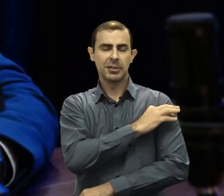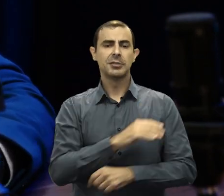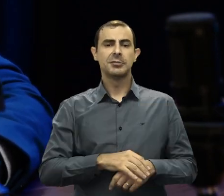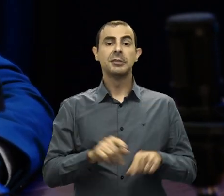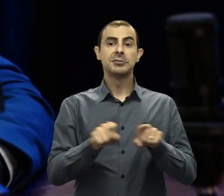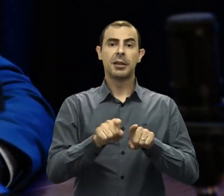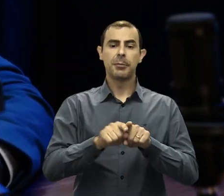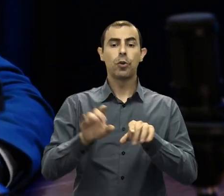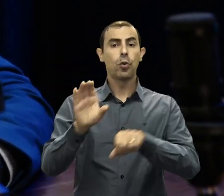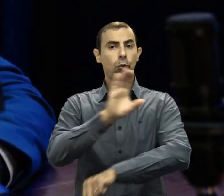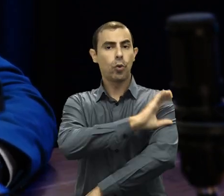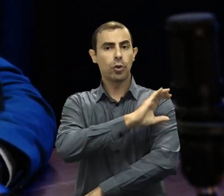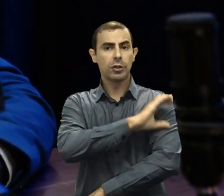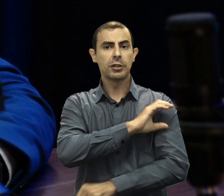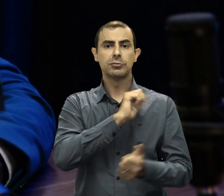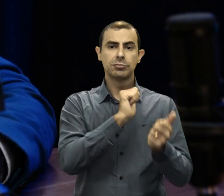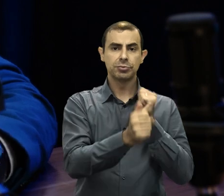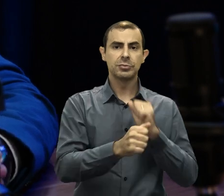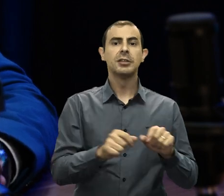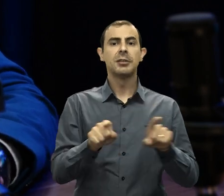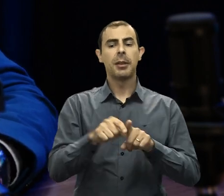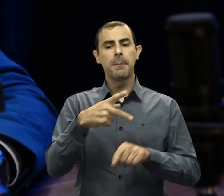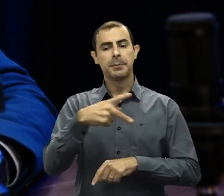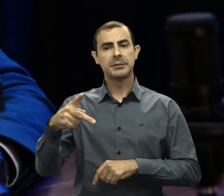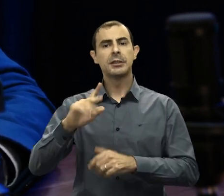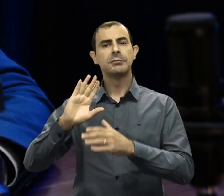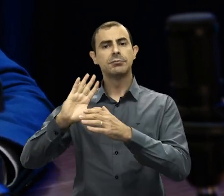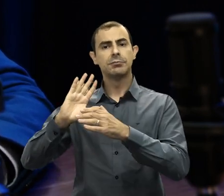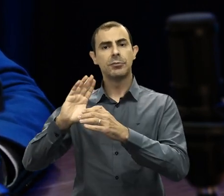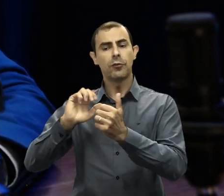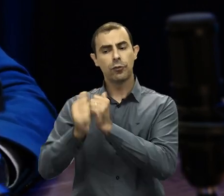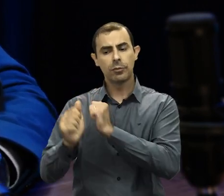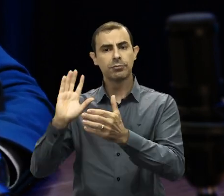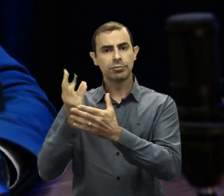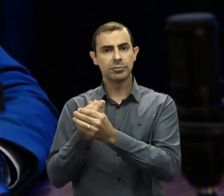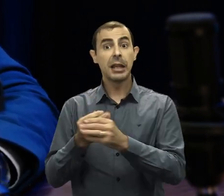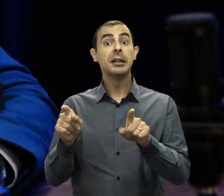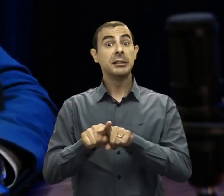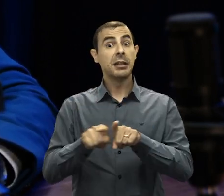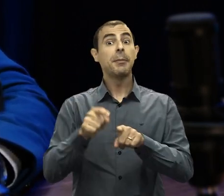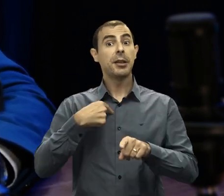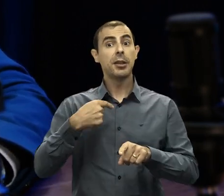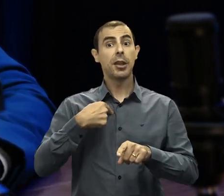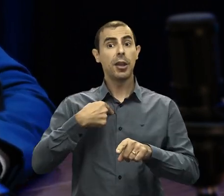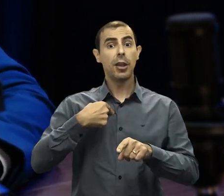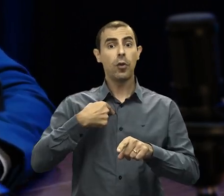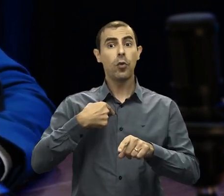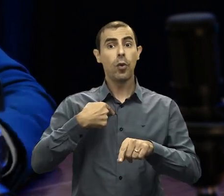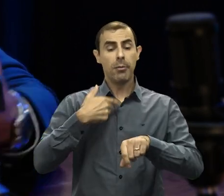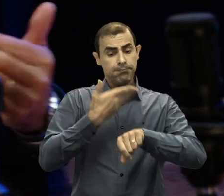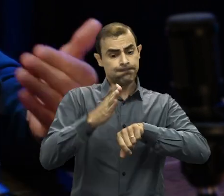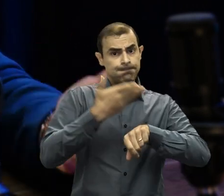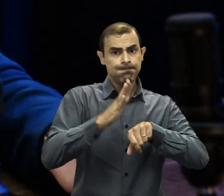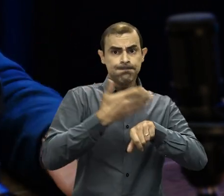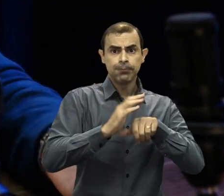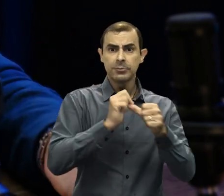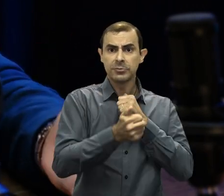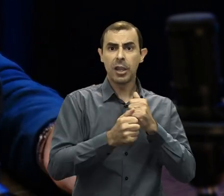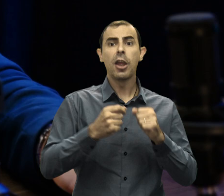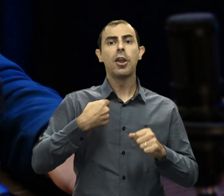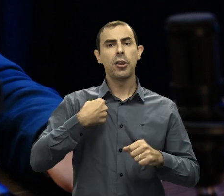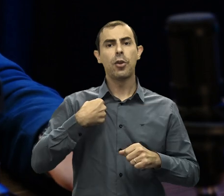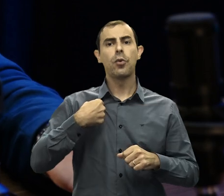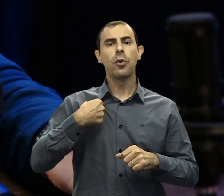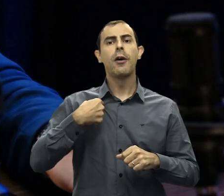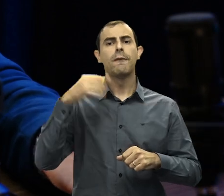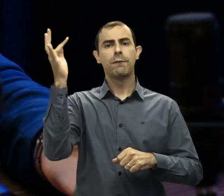como coordenador de esportes, como presidente da Fundesporte e também como atleta. Então, eu passei por todos esses níveis, né, na Faculdade de